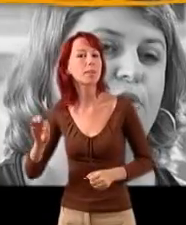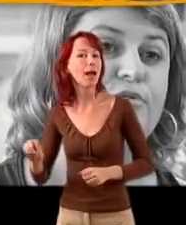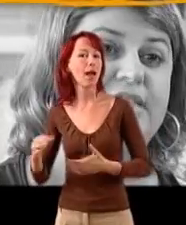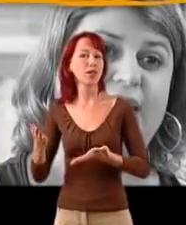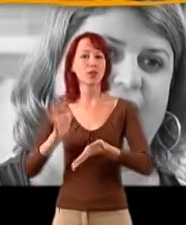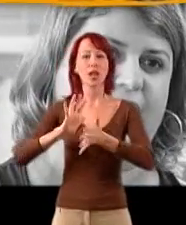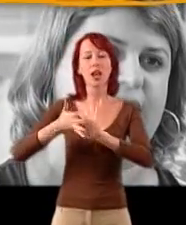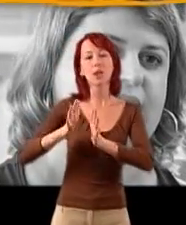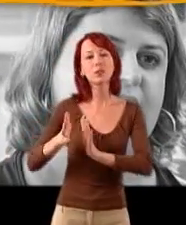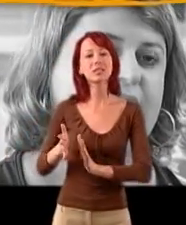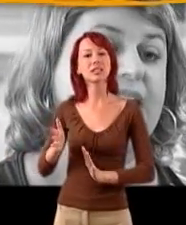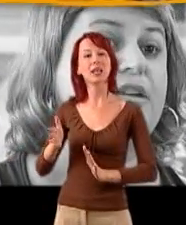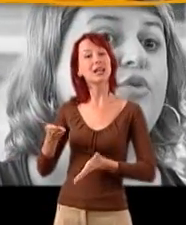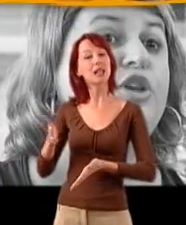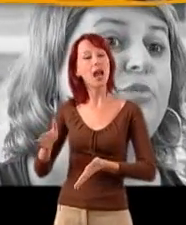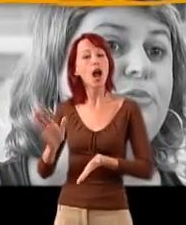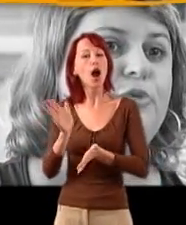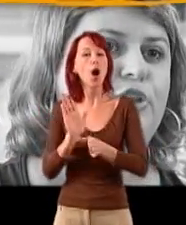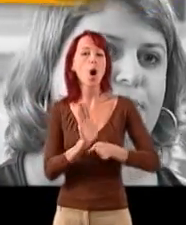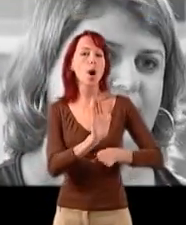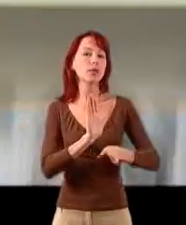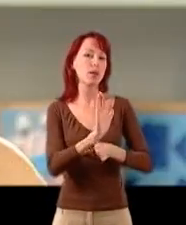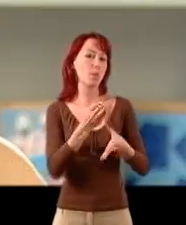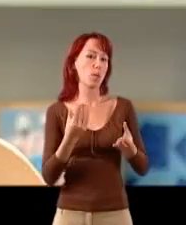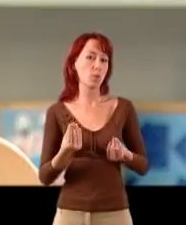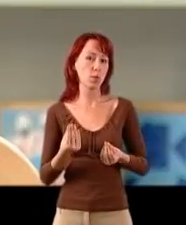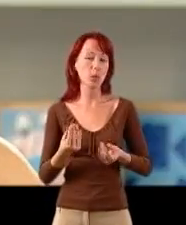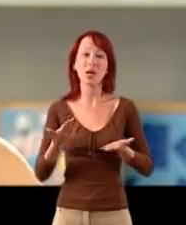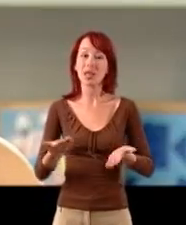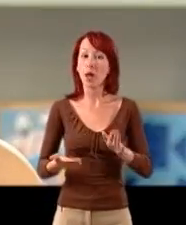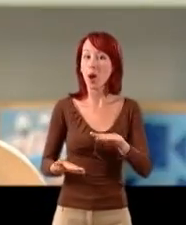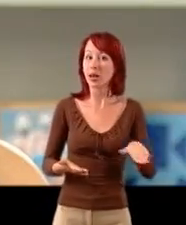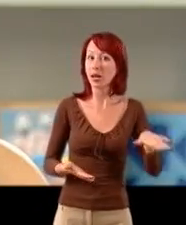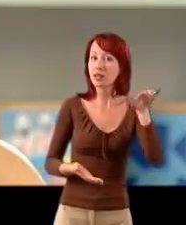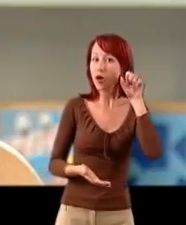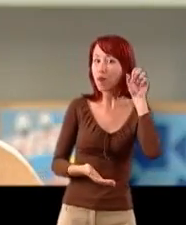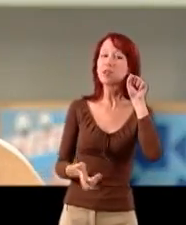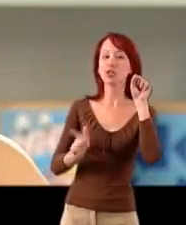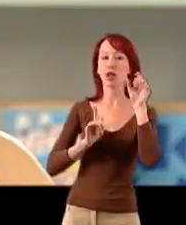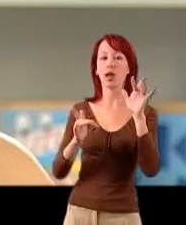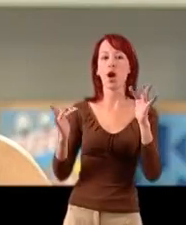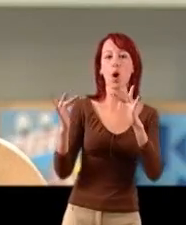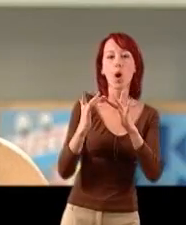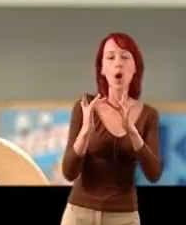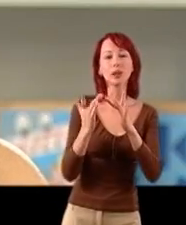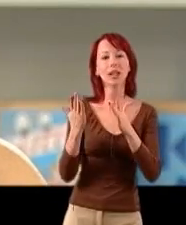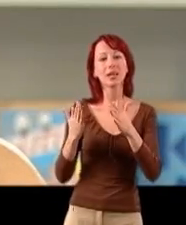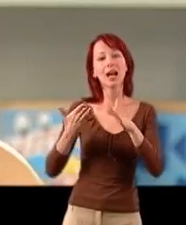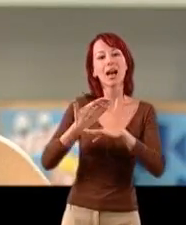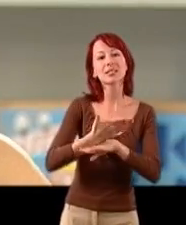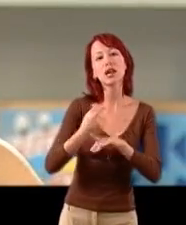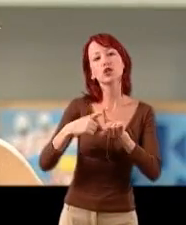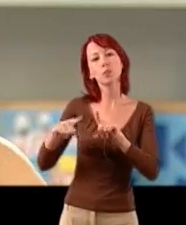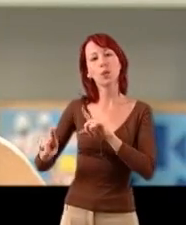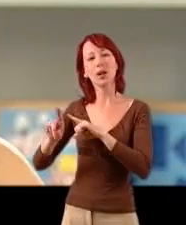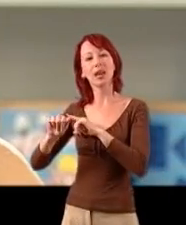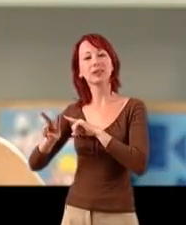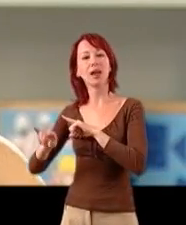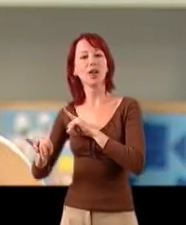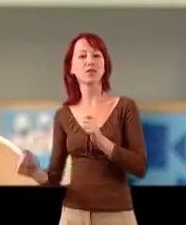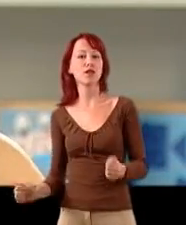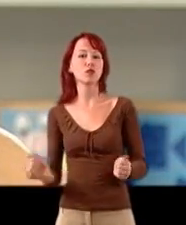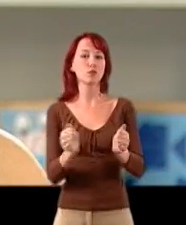alfabeto, dominar alguns sinais. E ele contribui muito para isso. Então, quer dizer, as crianças estão tendo acesso a um outro tipo de linguagem porque ele está